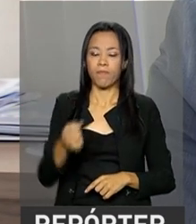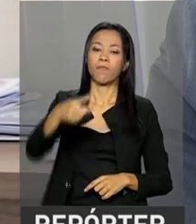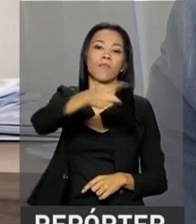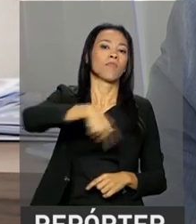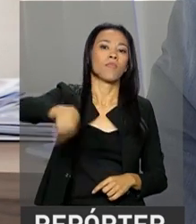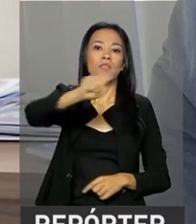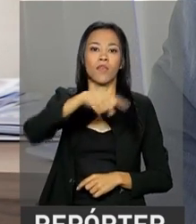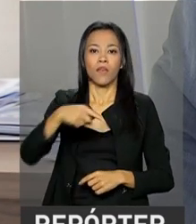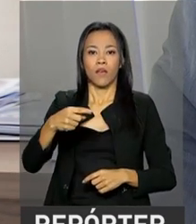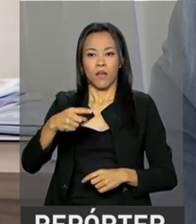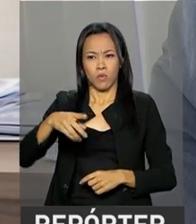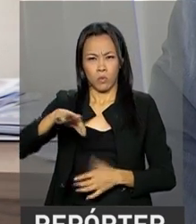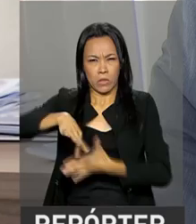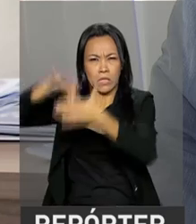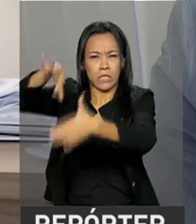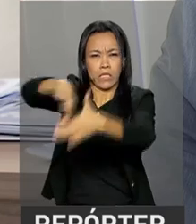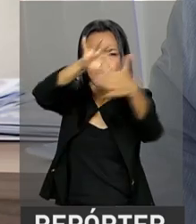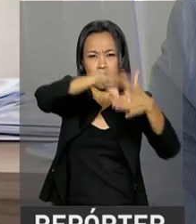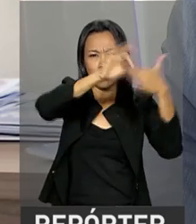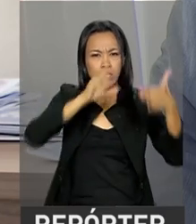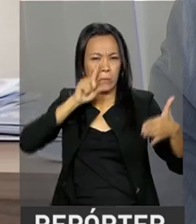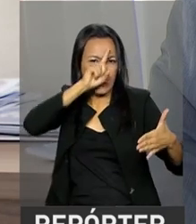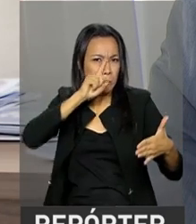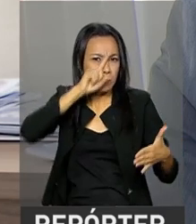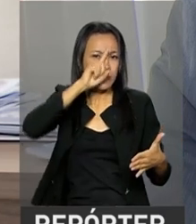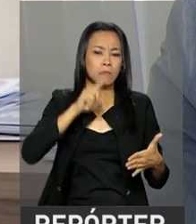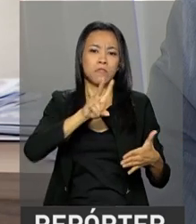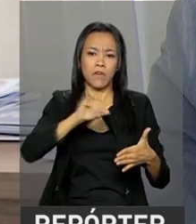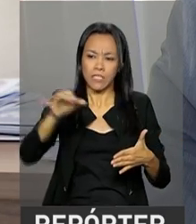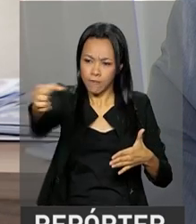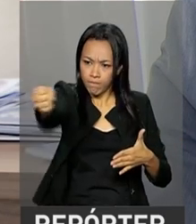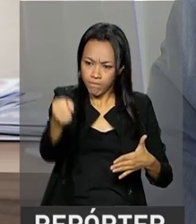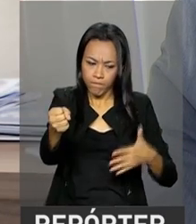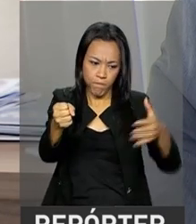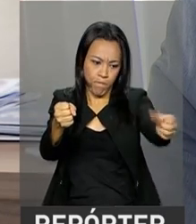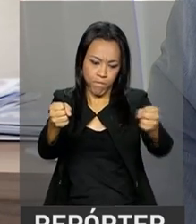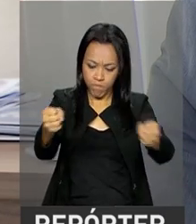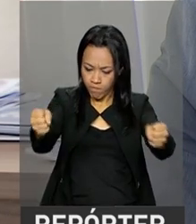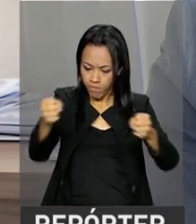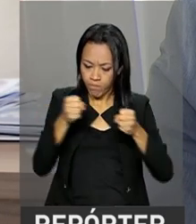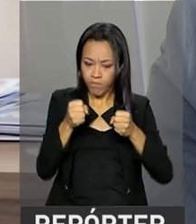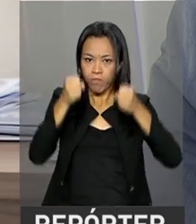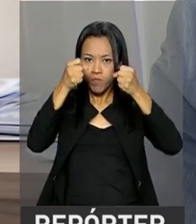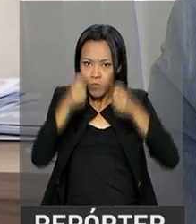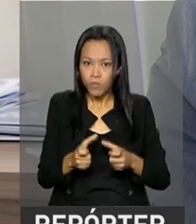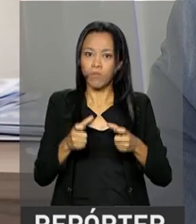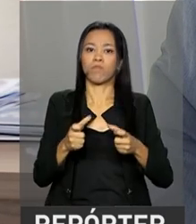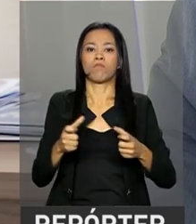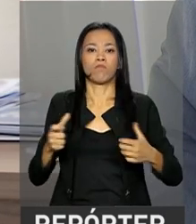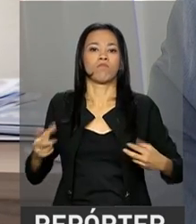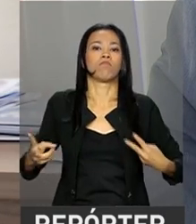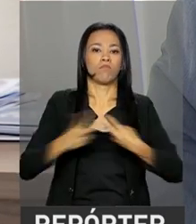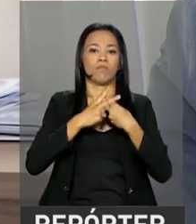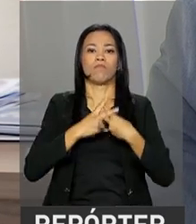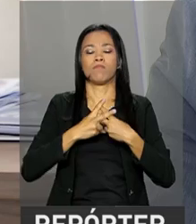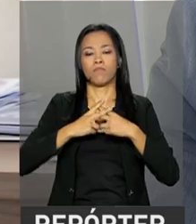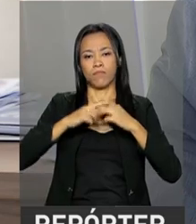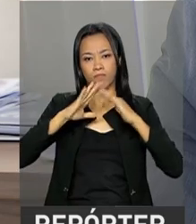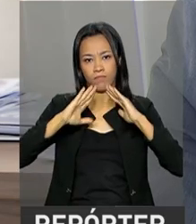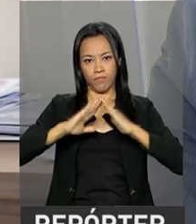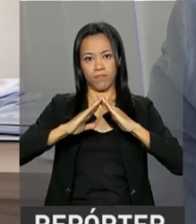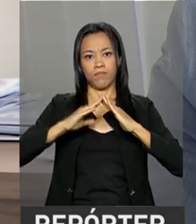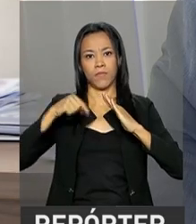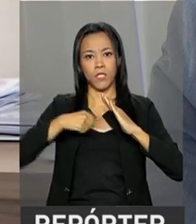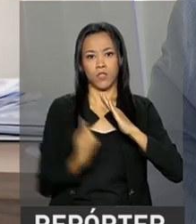lideranças criminosas estarão em um ambiente de de confinamento de segurança máxima